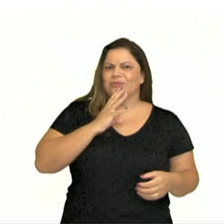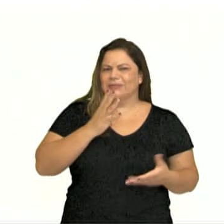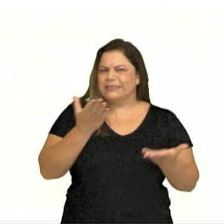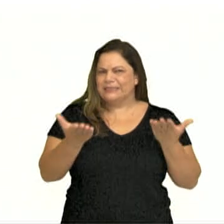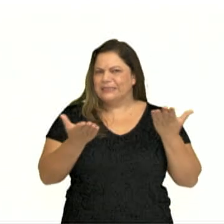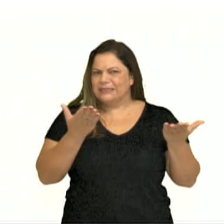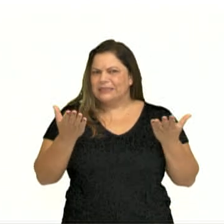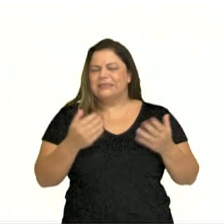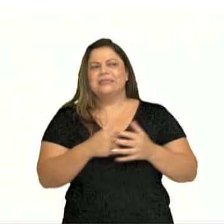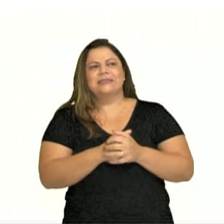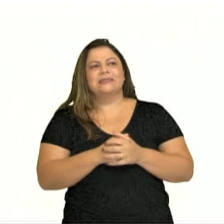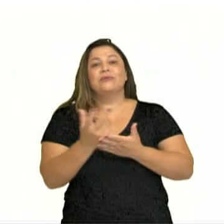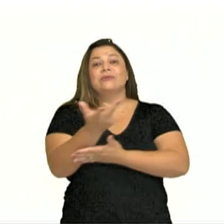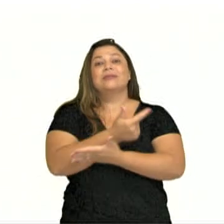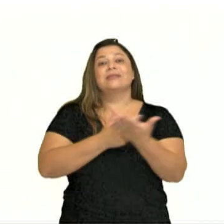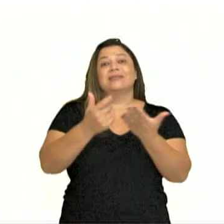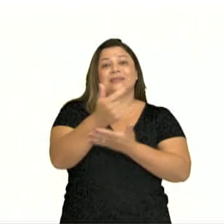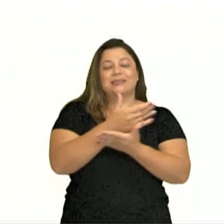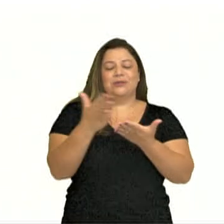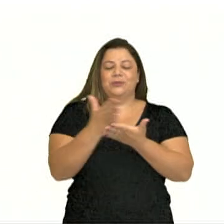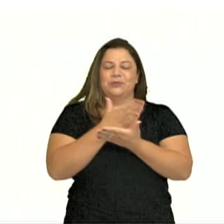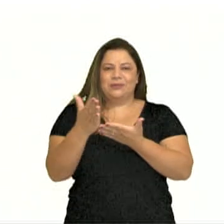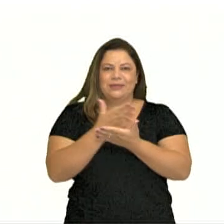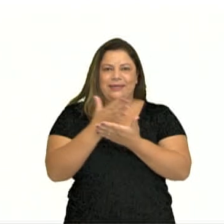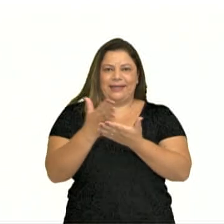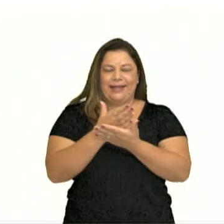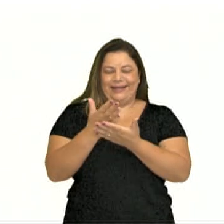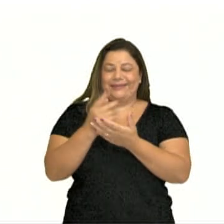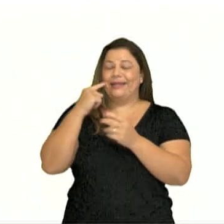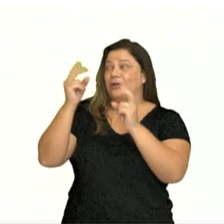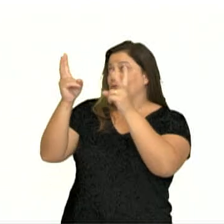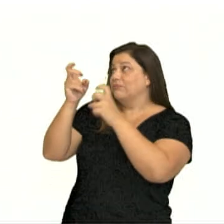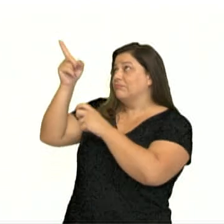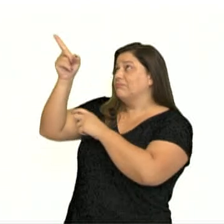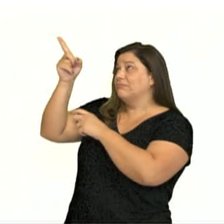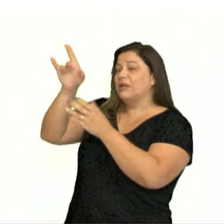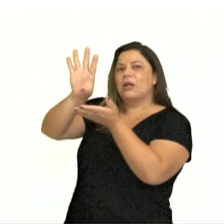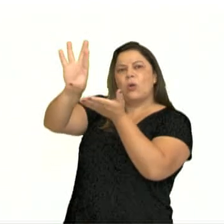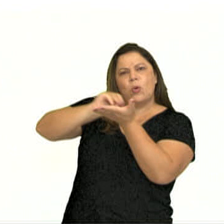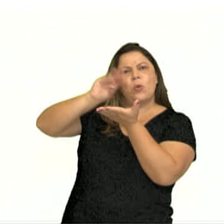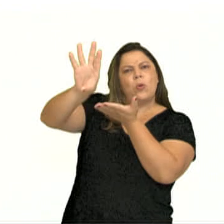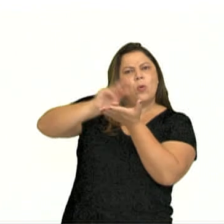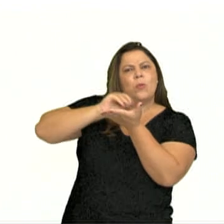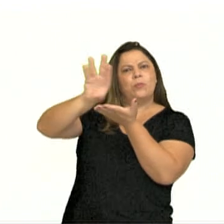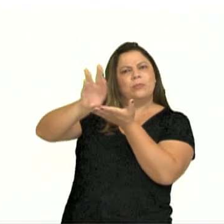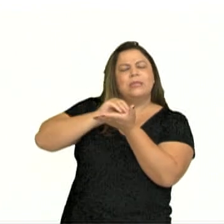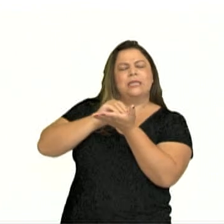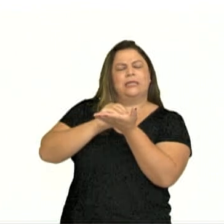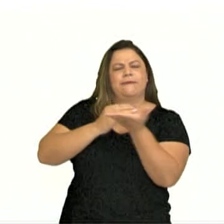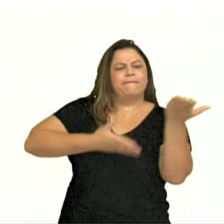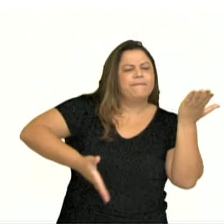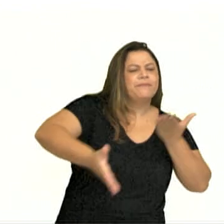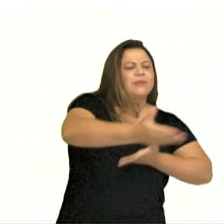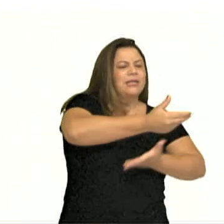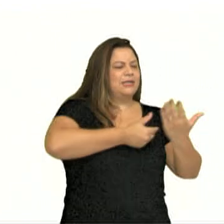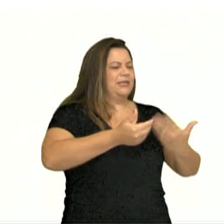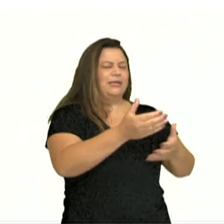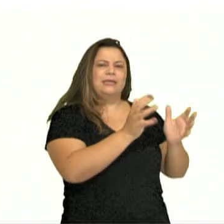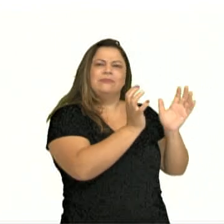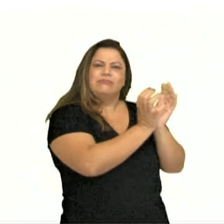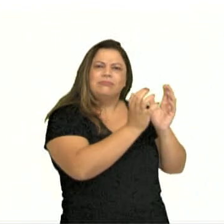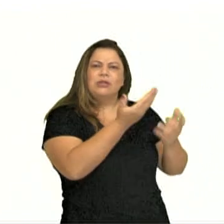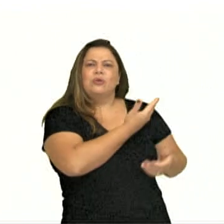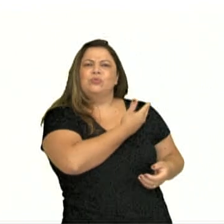ela, desenhe em seu caderno um esquema como da imagem abaixo. E depois, socialize com a sua turma, com seus colegas, com a